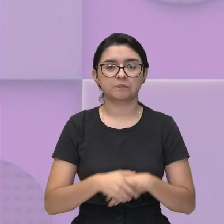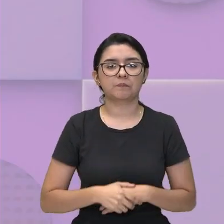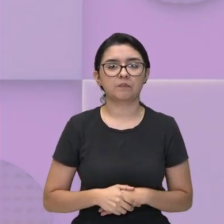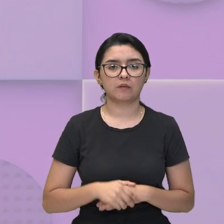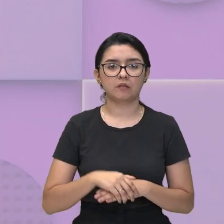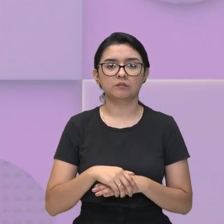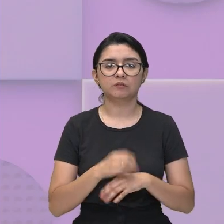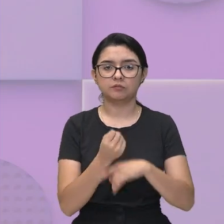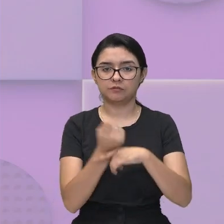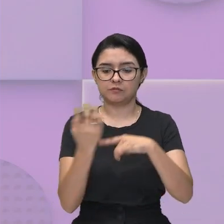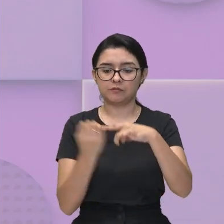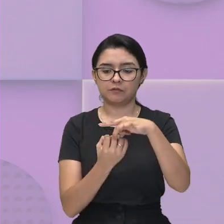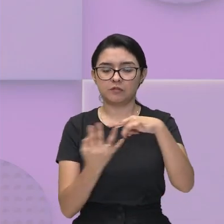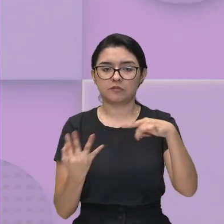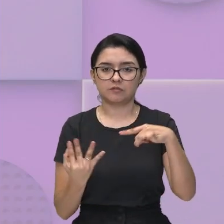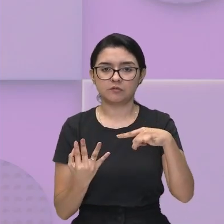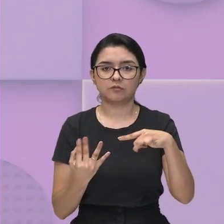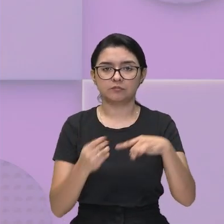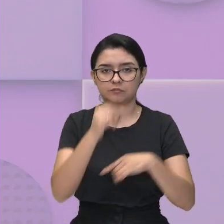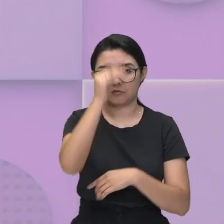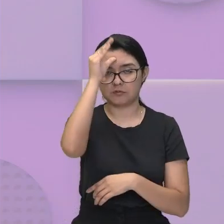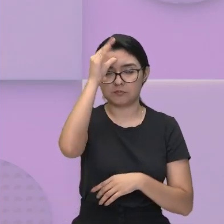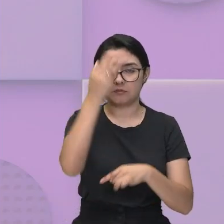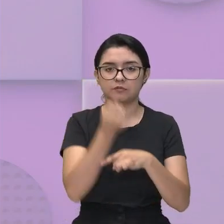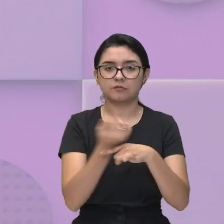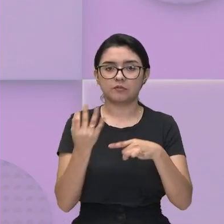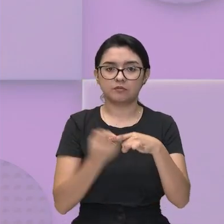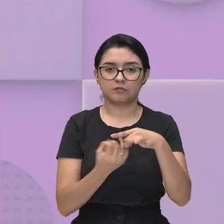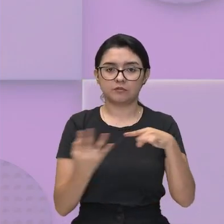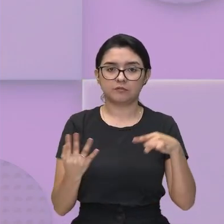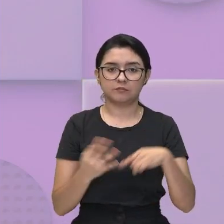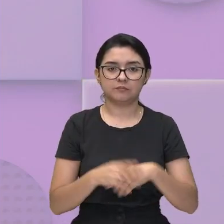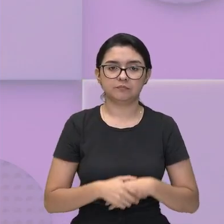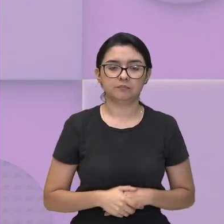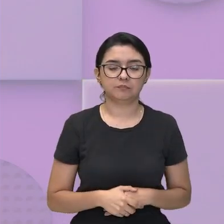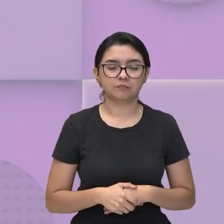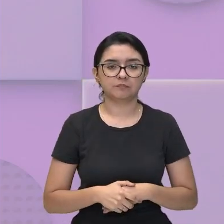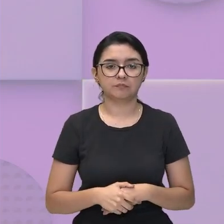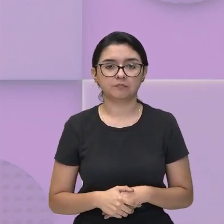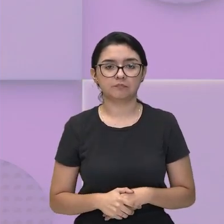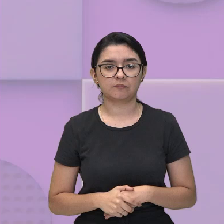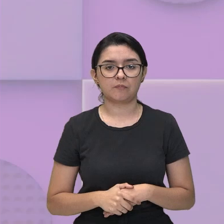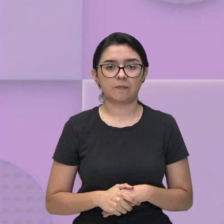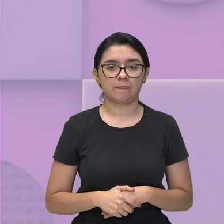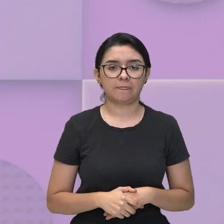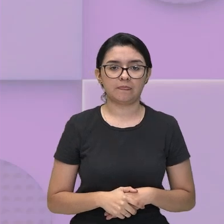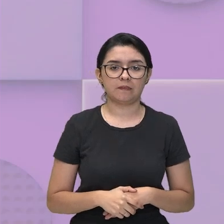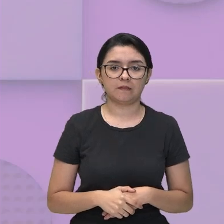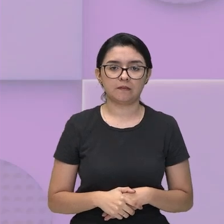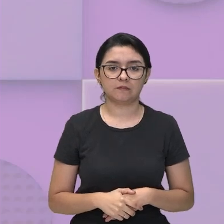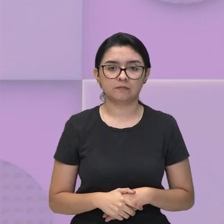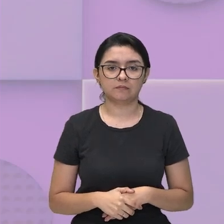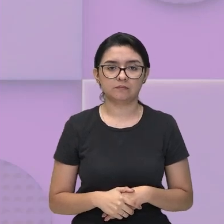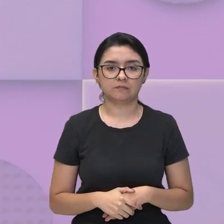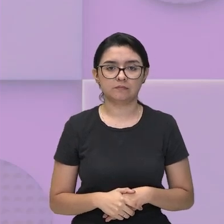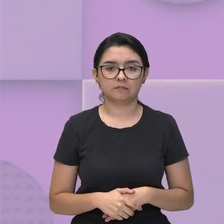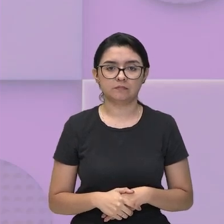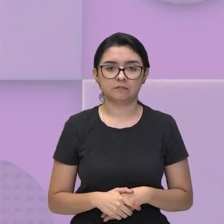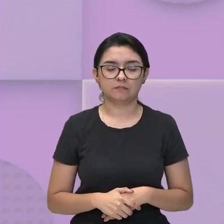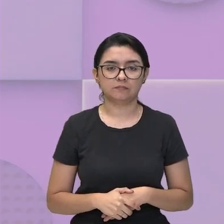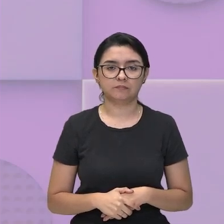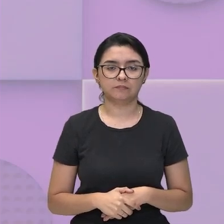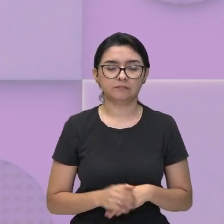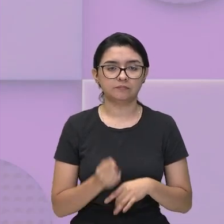aplicabilidade de se utilizar o conhecimento, né, de se determinar as